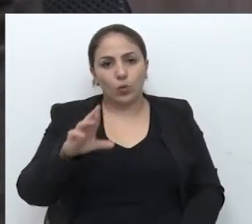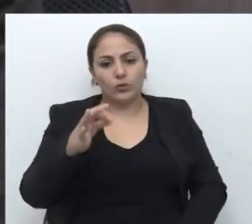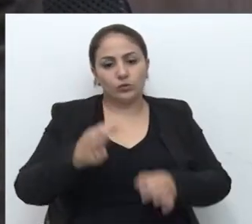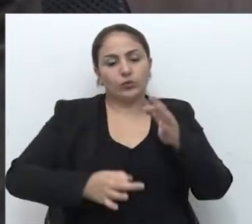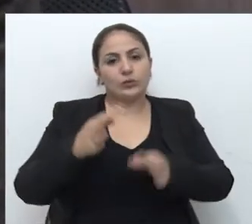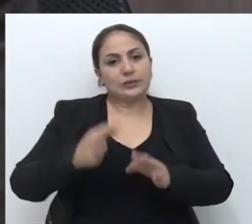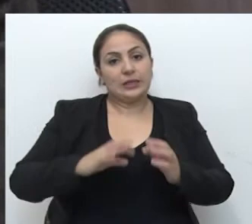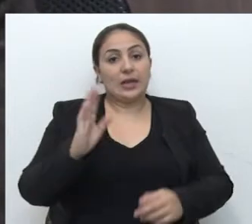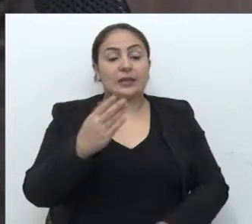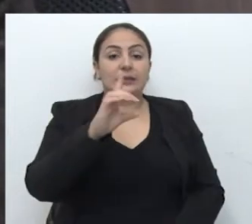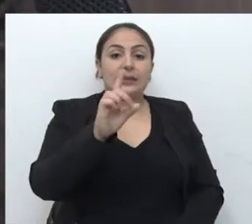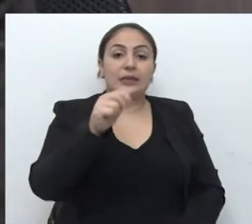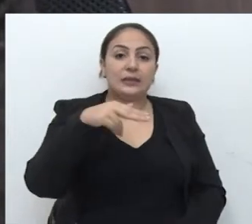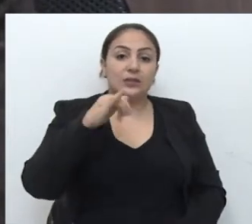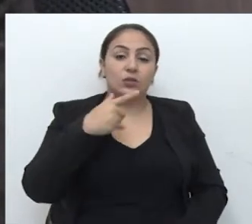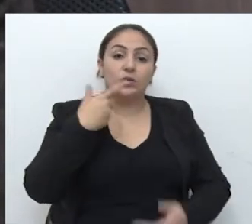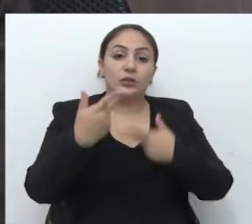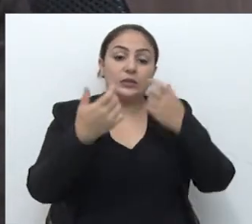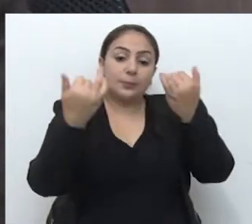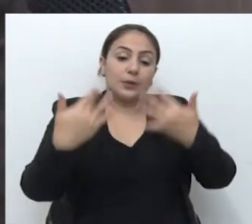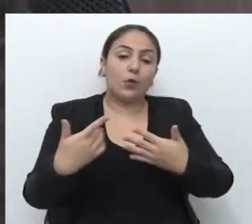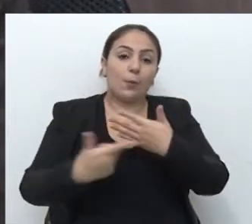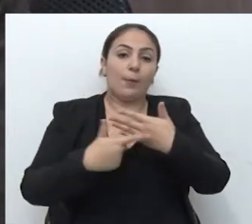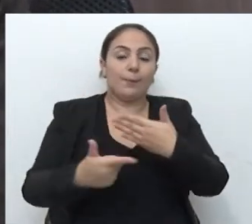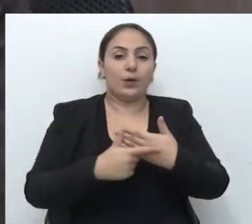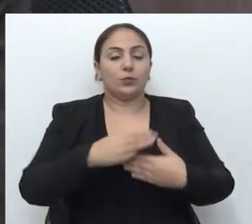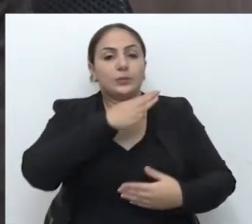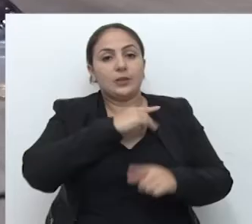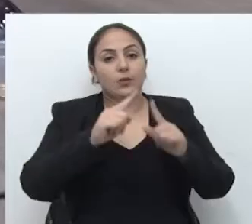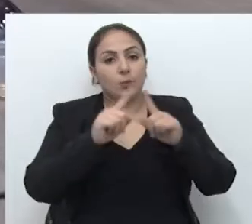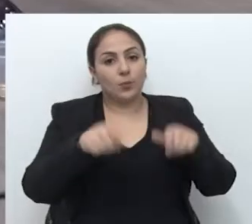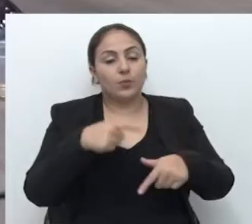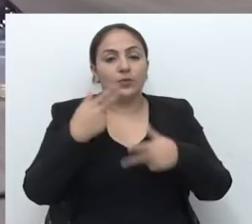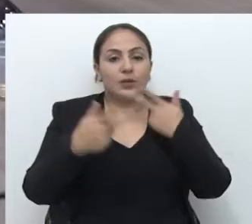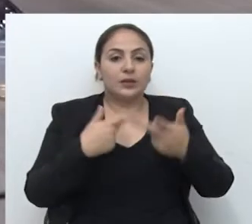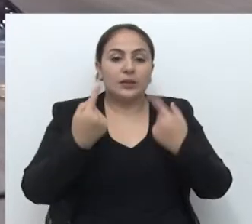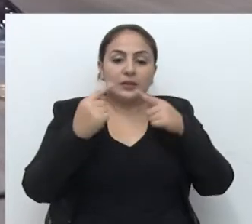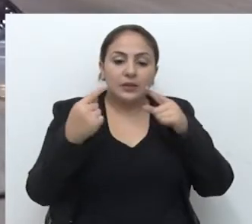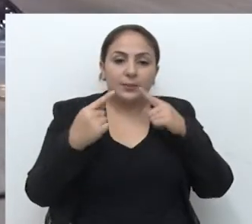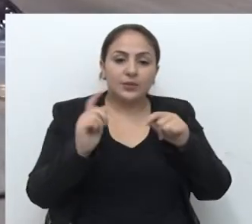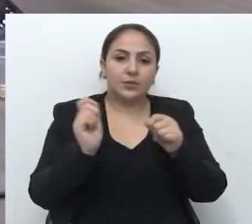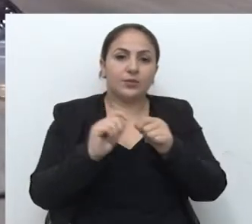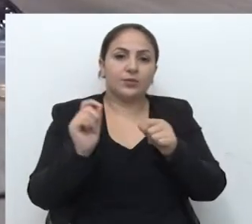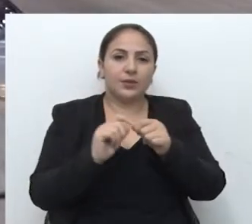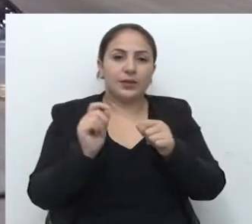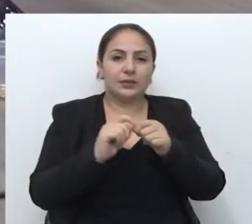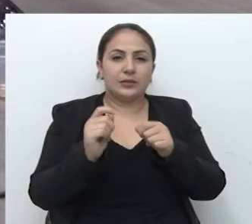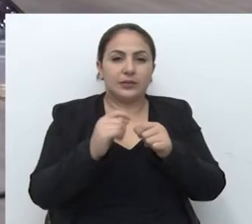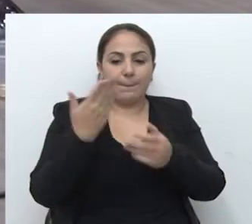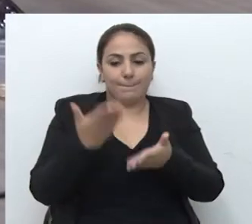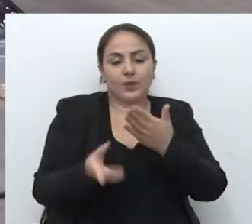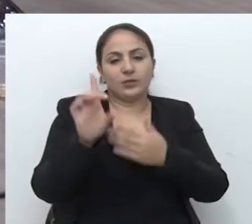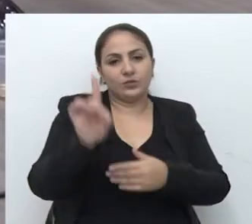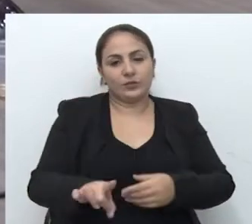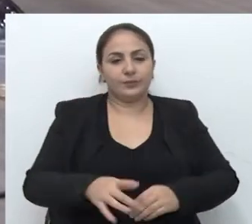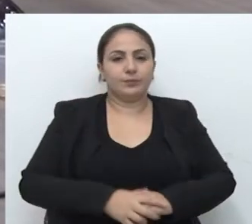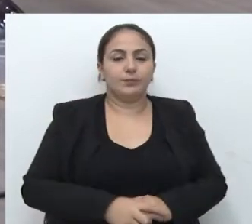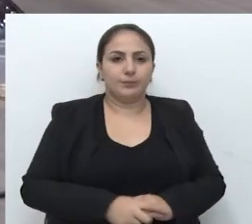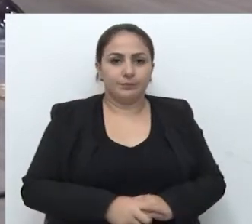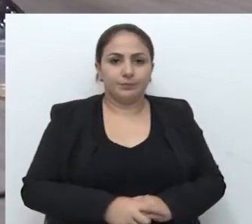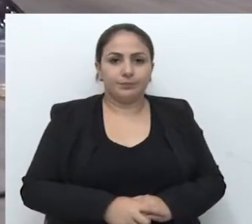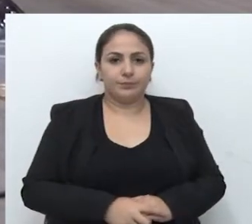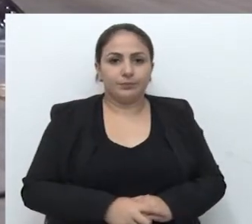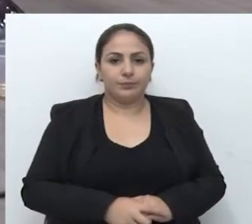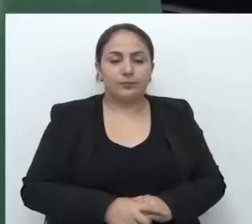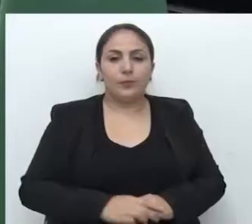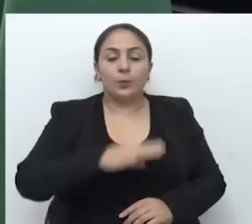Denilson Belegante, explicou o papel do Ministério Público frente às denúncias recebidas de violação de